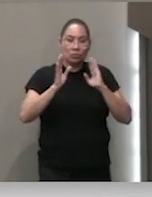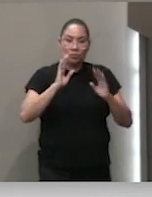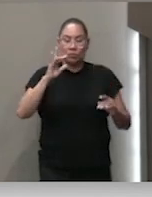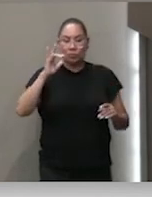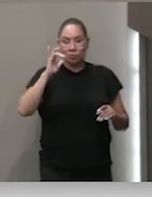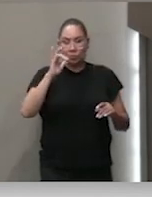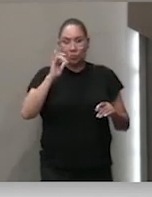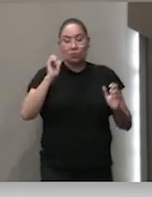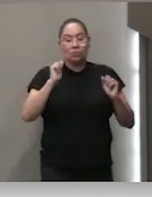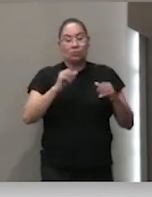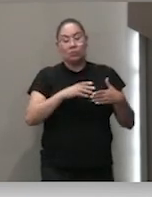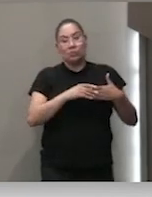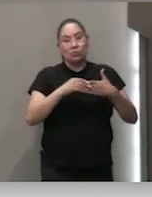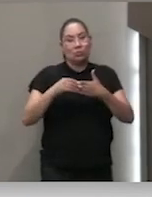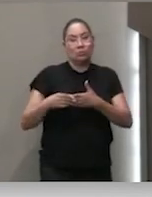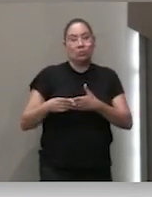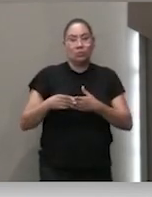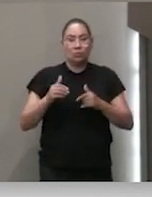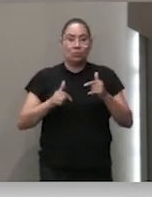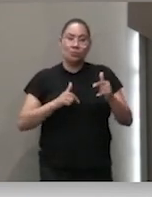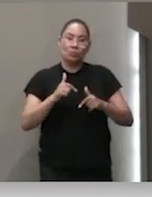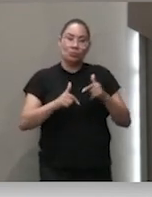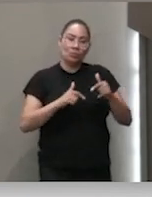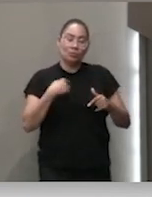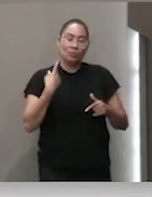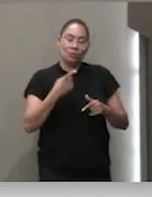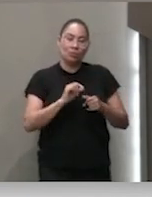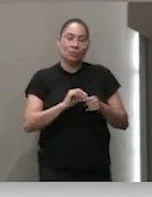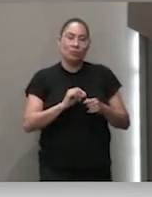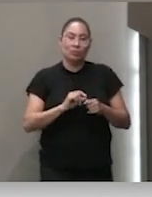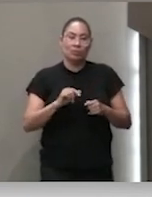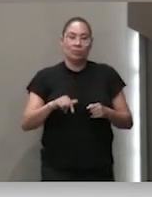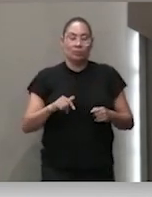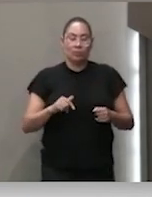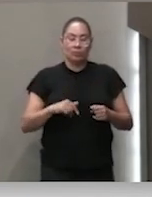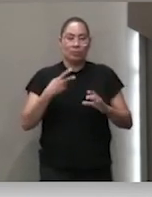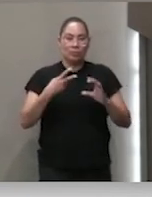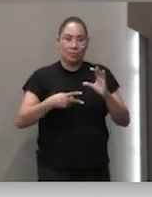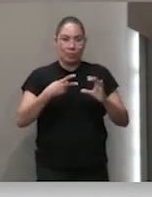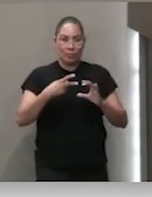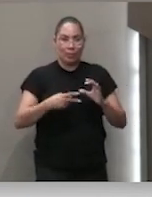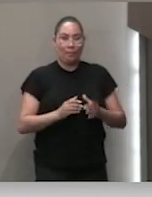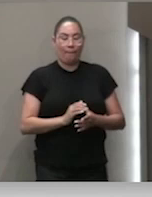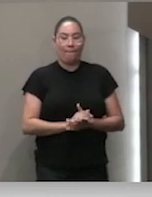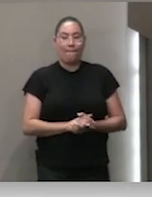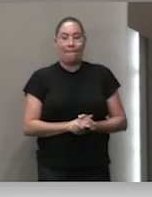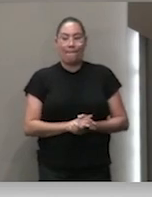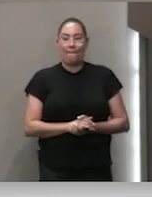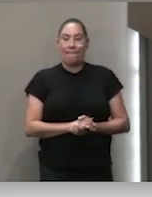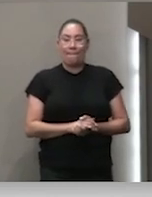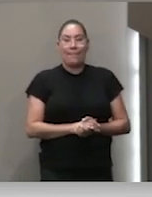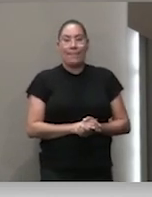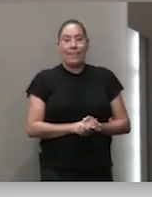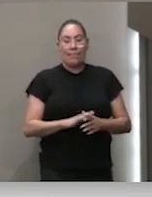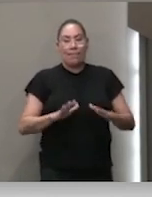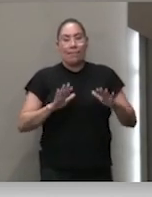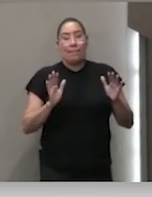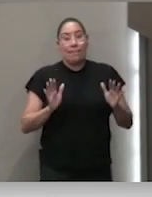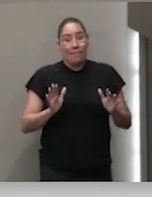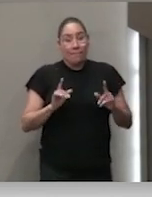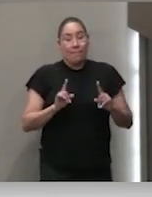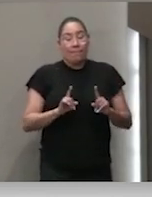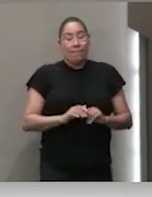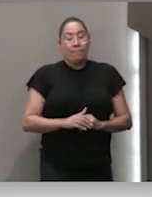disponíveis, possam acompanhar, né, o trabalho que foi feito e foi realizado até então. Mas,